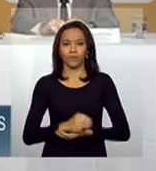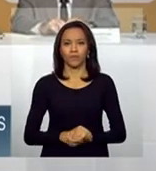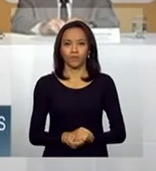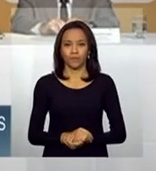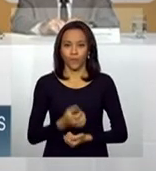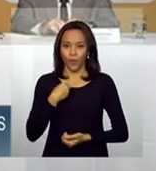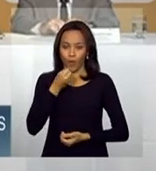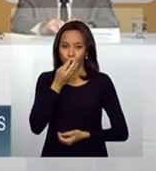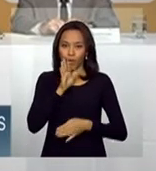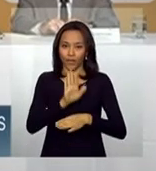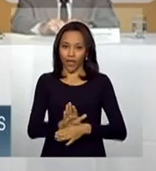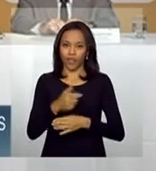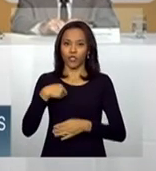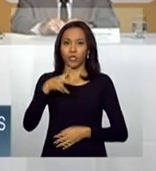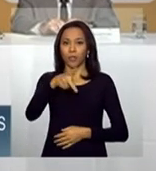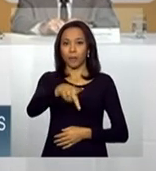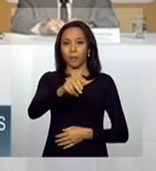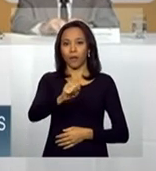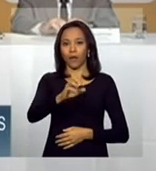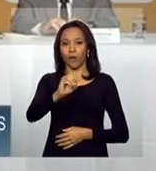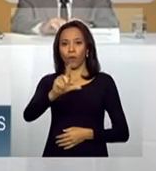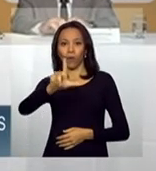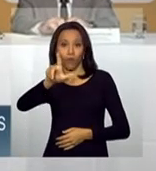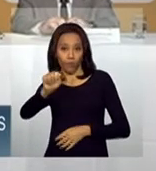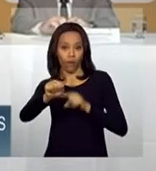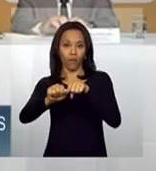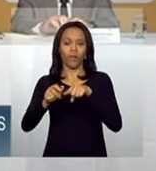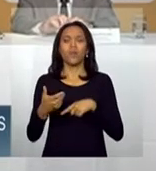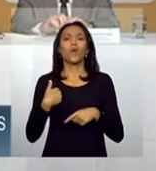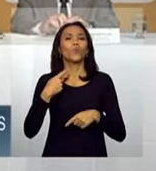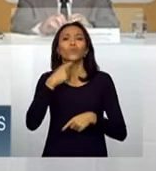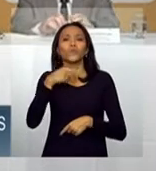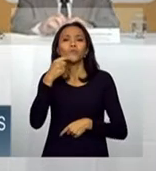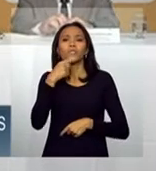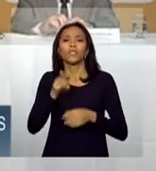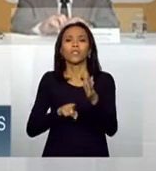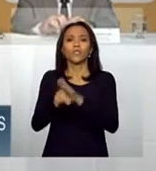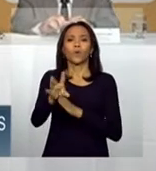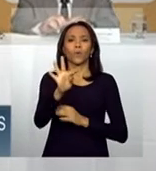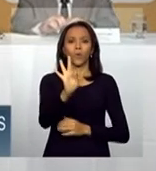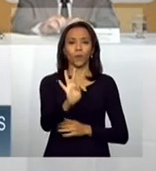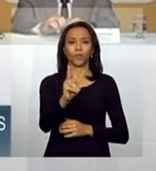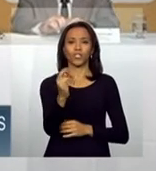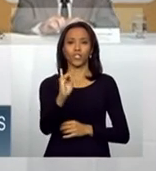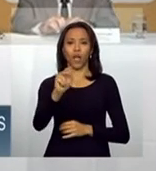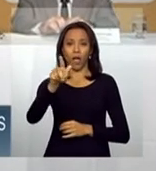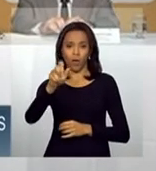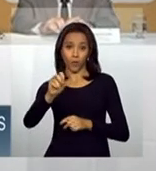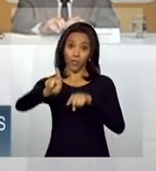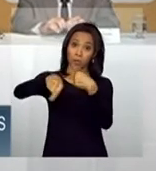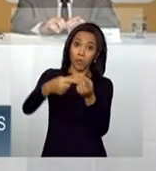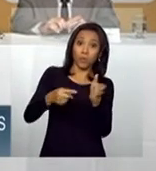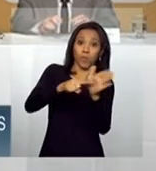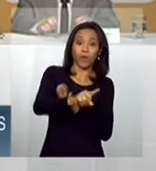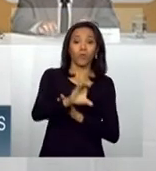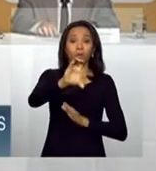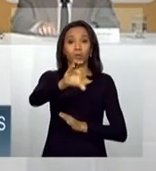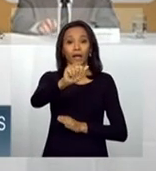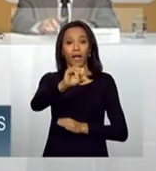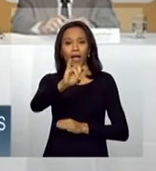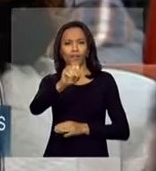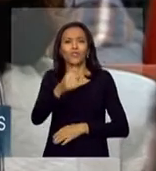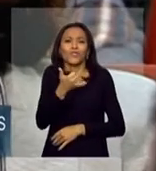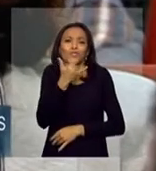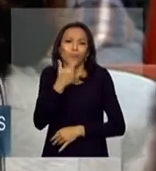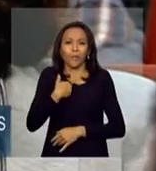Boa tarde, eu sou Paola, sou do Valor Econômico. Eu queria tirar uma dúvida com o Tiago e depois fazer uma pergunta para o Caio. Desculpe a minha ignorância, mas eu